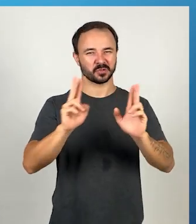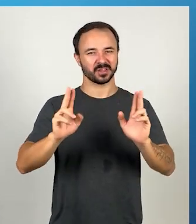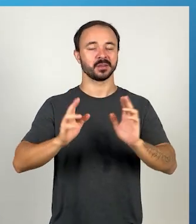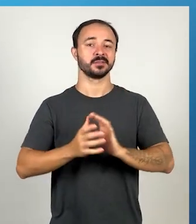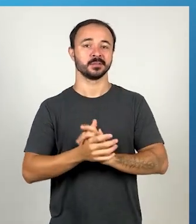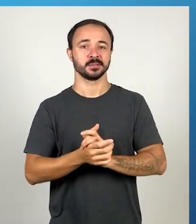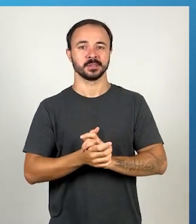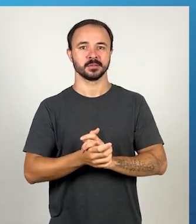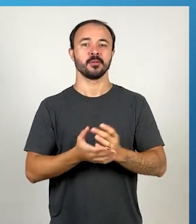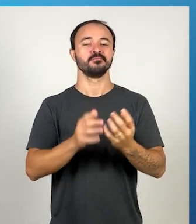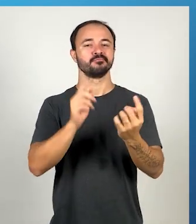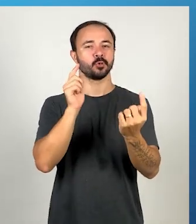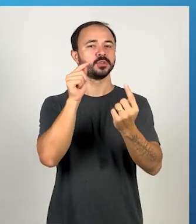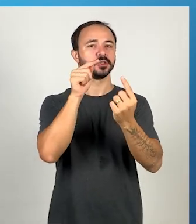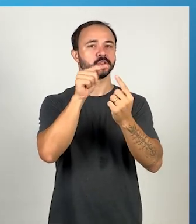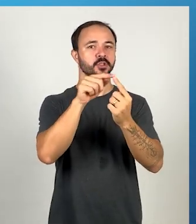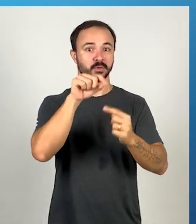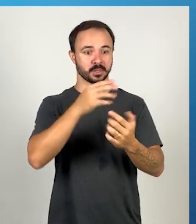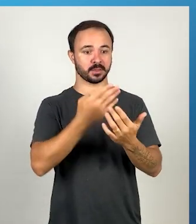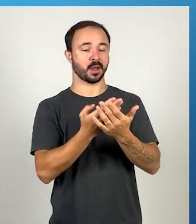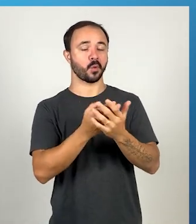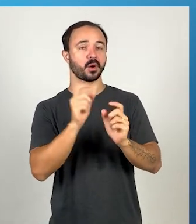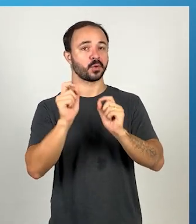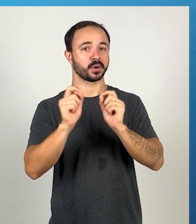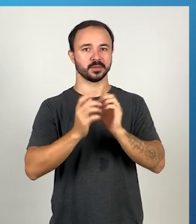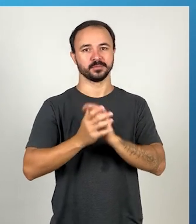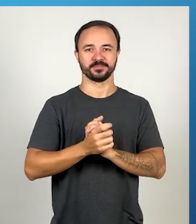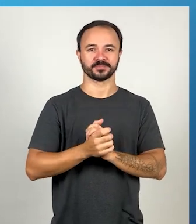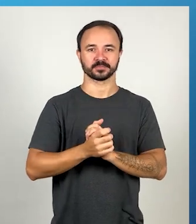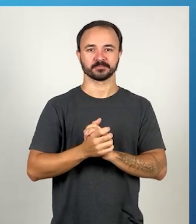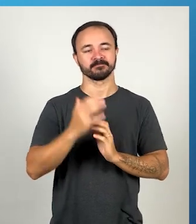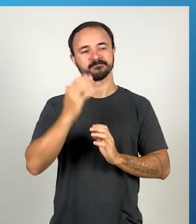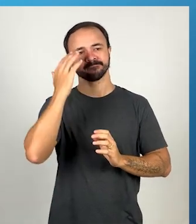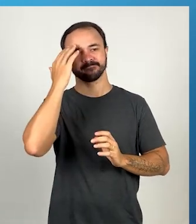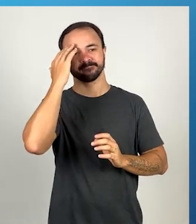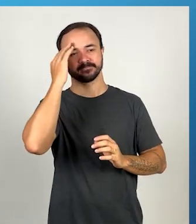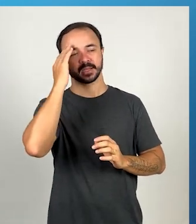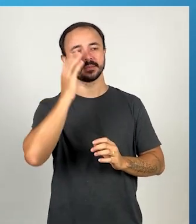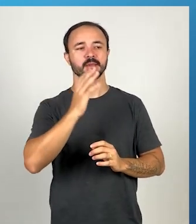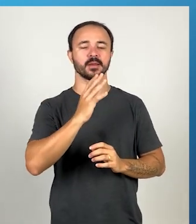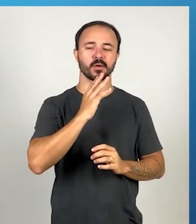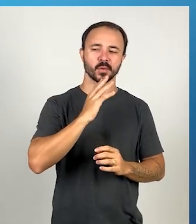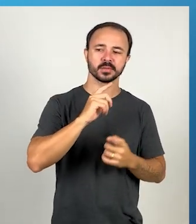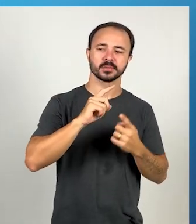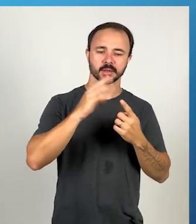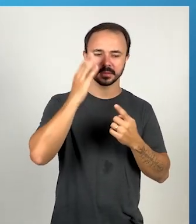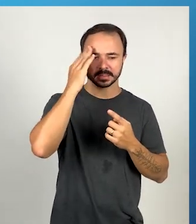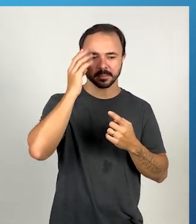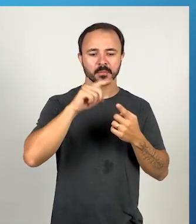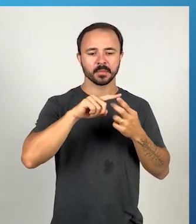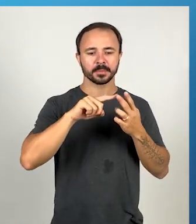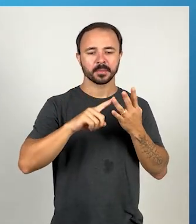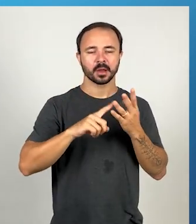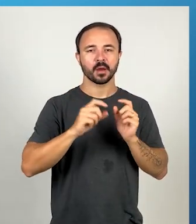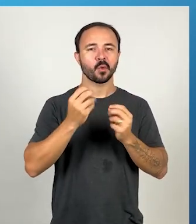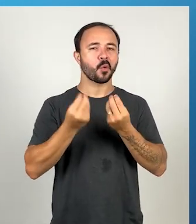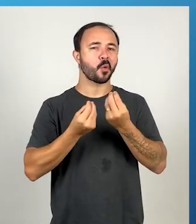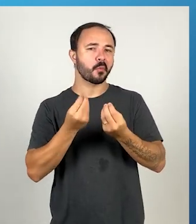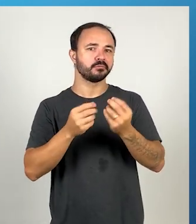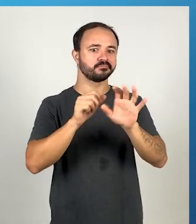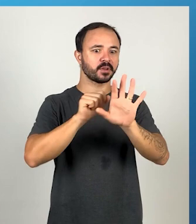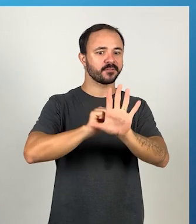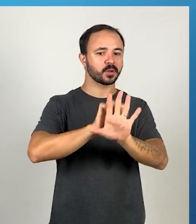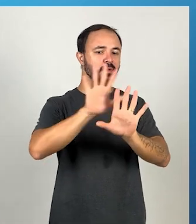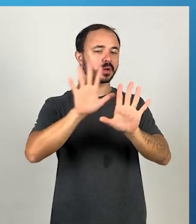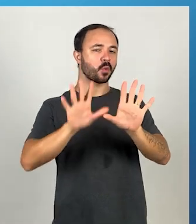Os objetivos desta aula são reconhecer a função das figuras de linguagem na construção dos sentidos dos